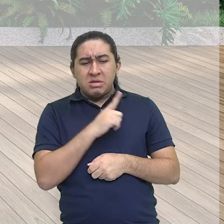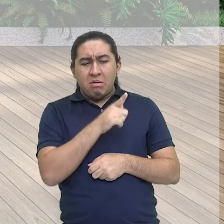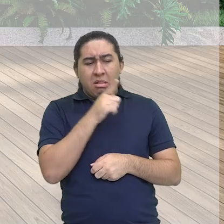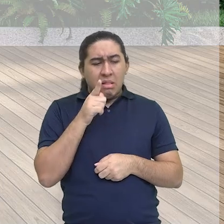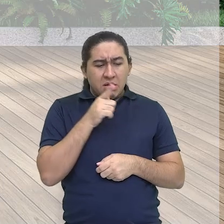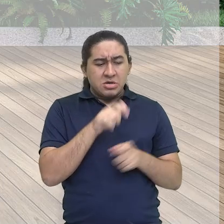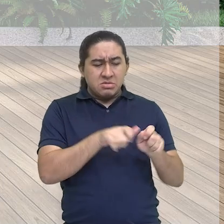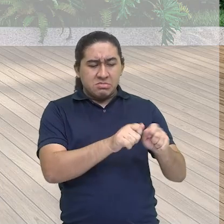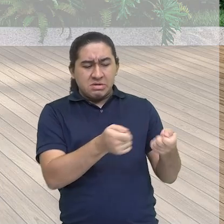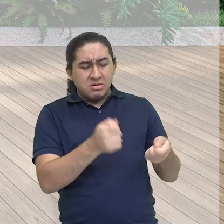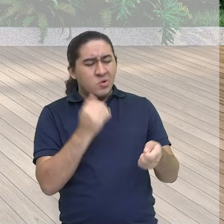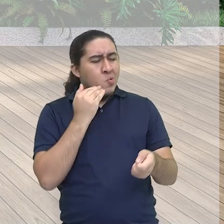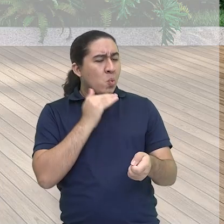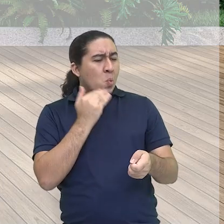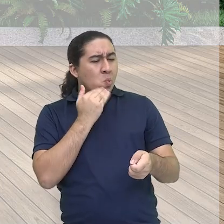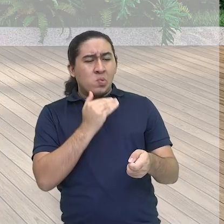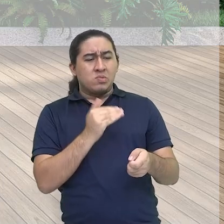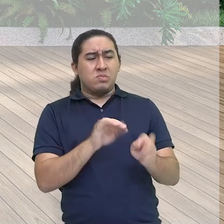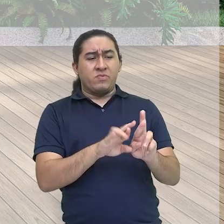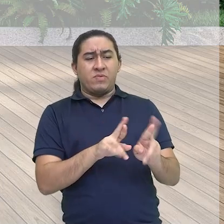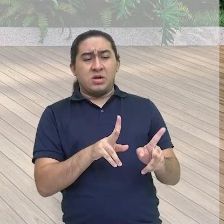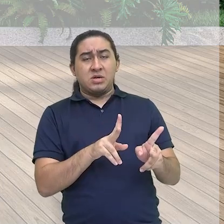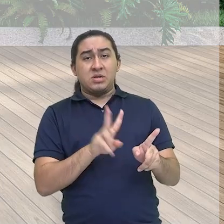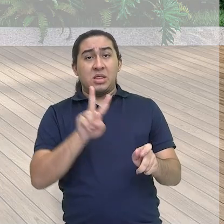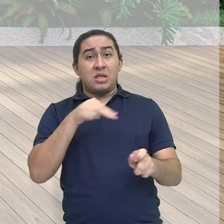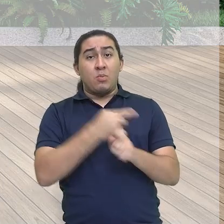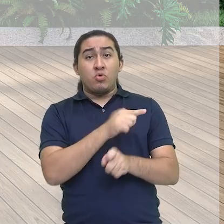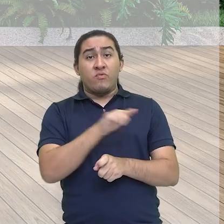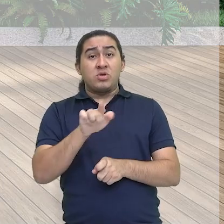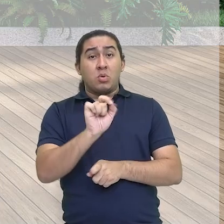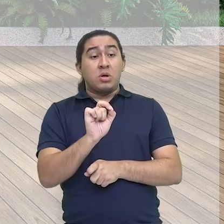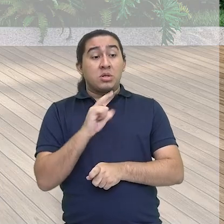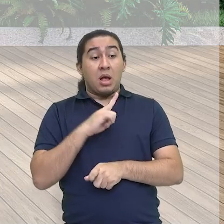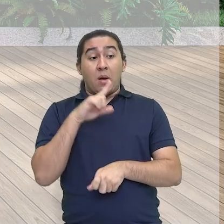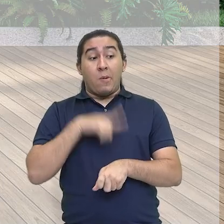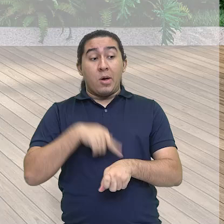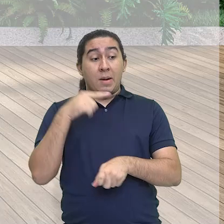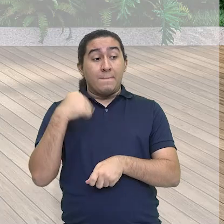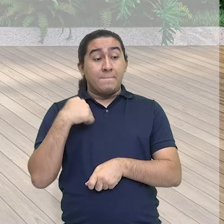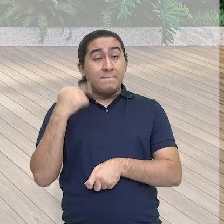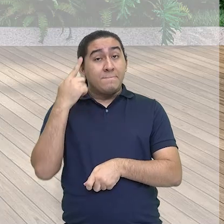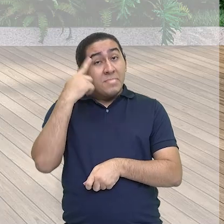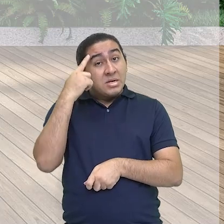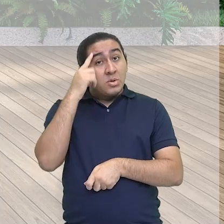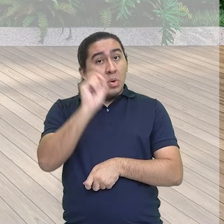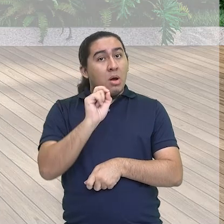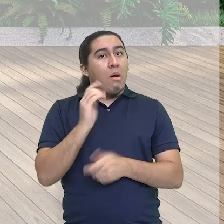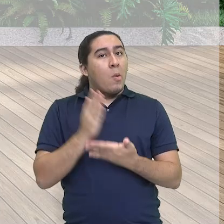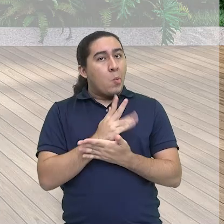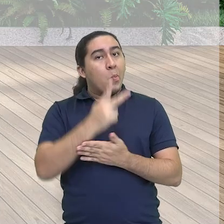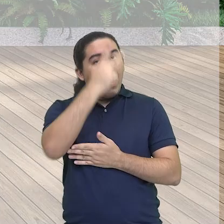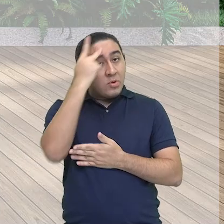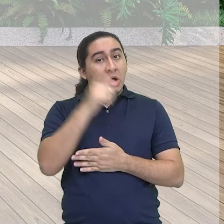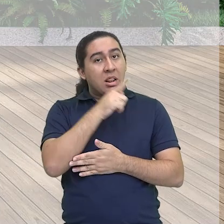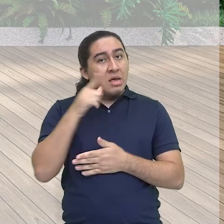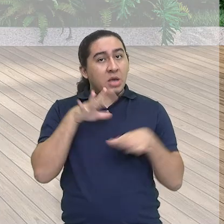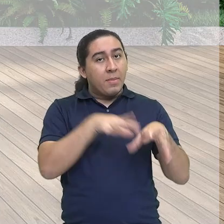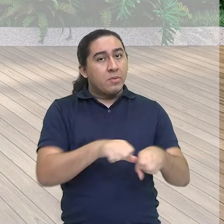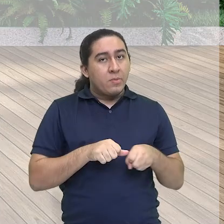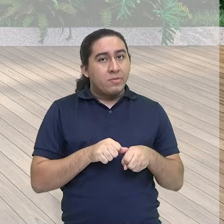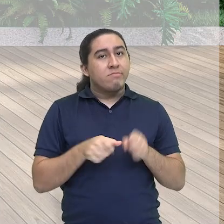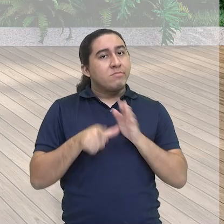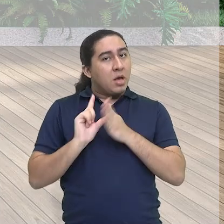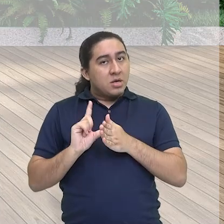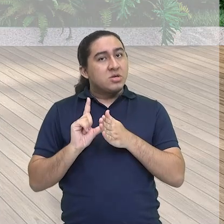tá do jeito que você fechou. De repente você já chega a uma conclusão. Alguém mexeu no meu lanche